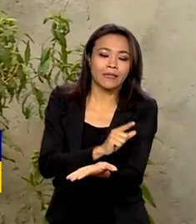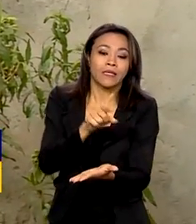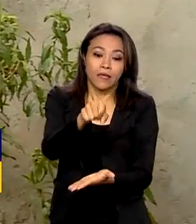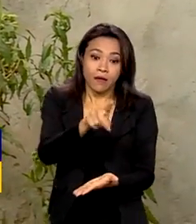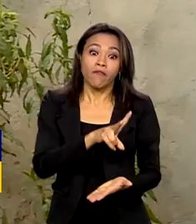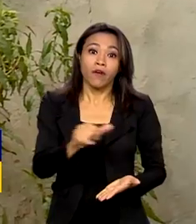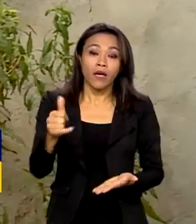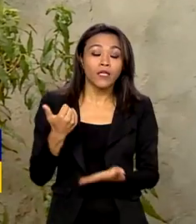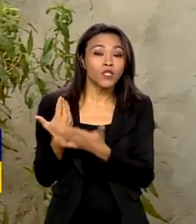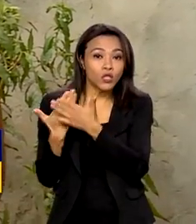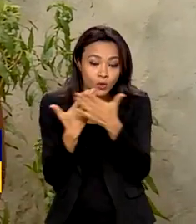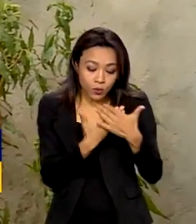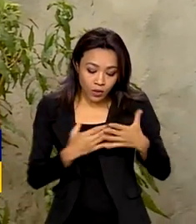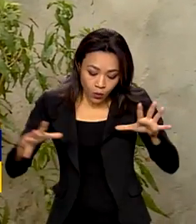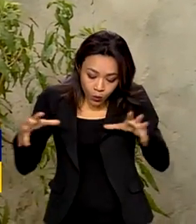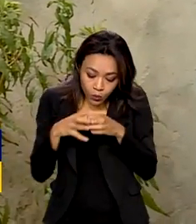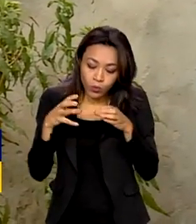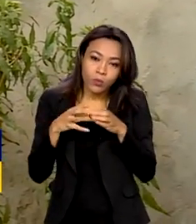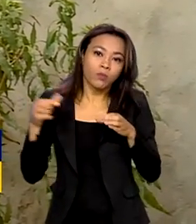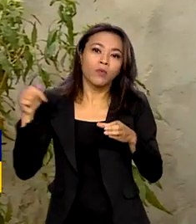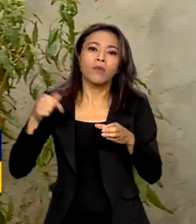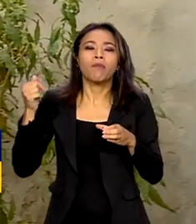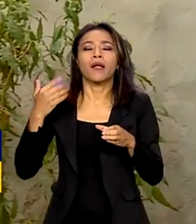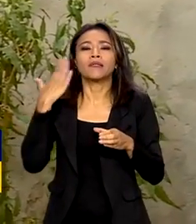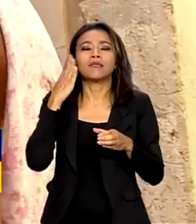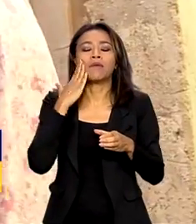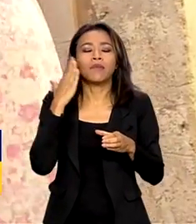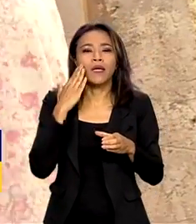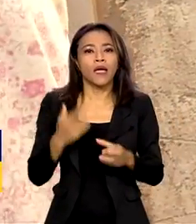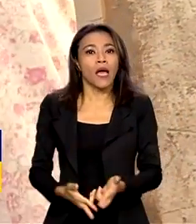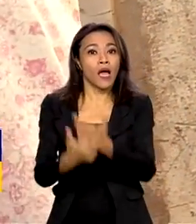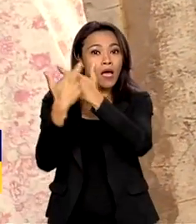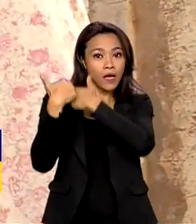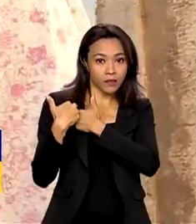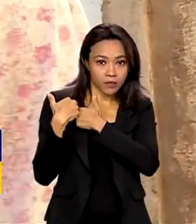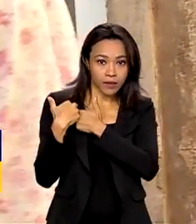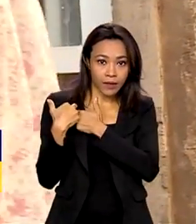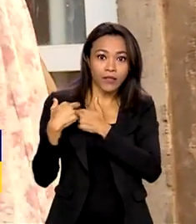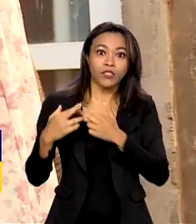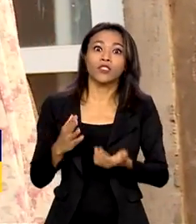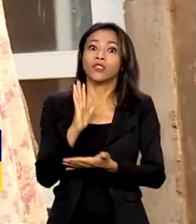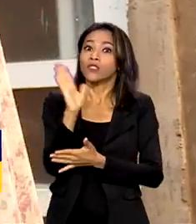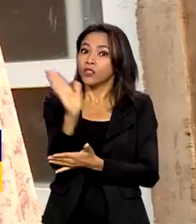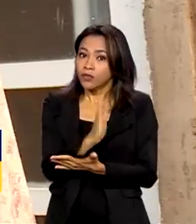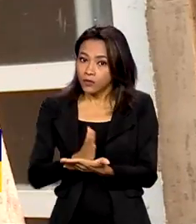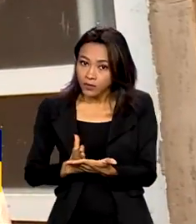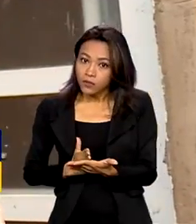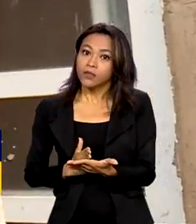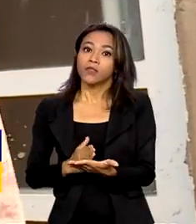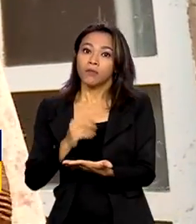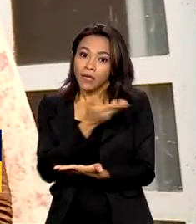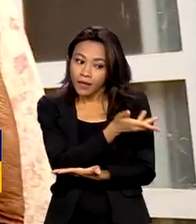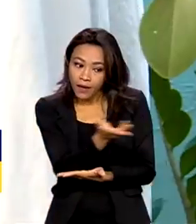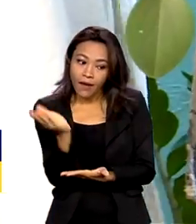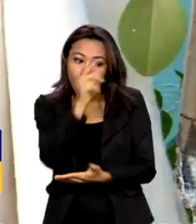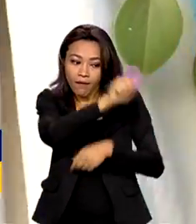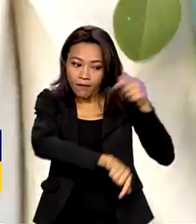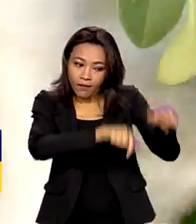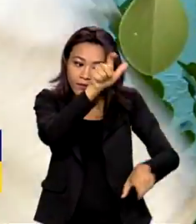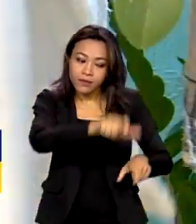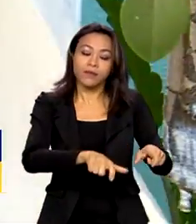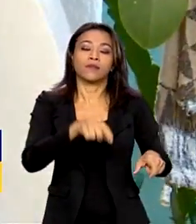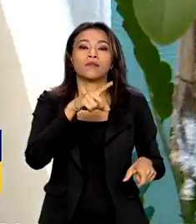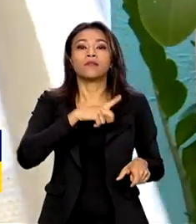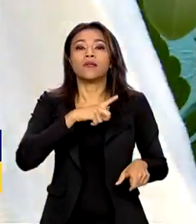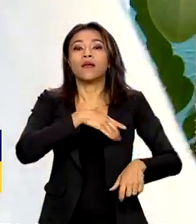estudar maneiras de dividir as responsabilidades do trabalho de cuidados para que esses trabalhadores tenham